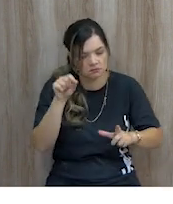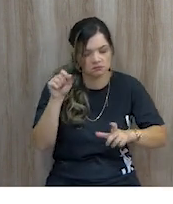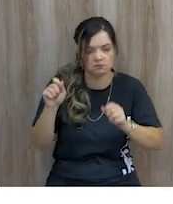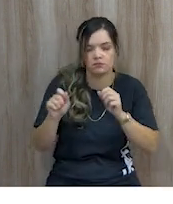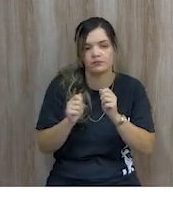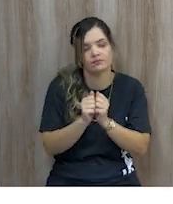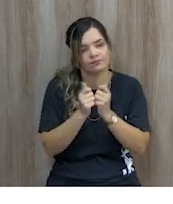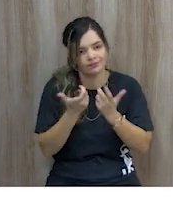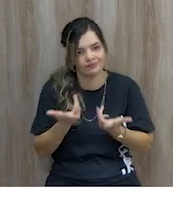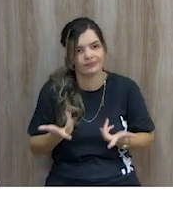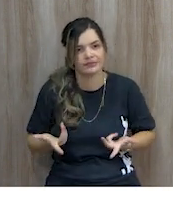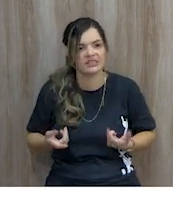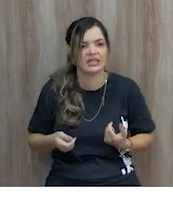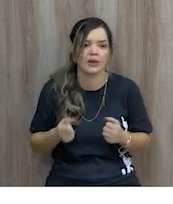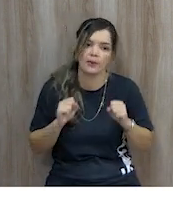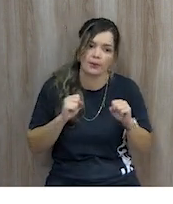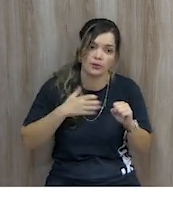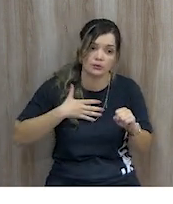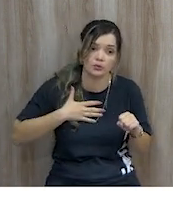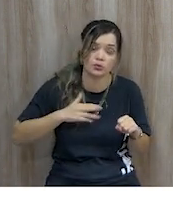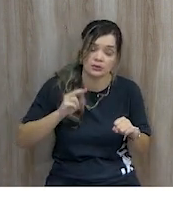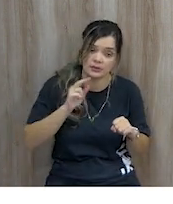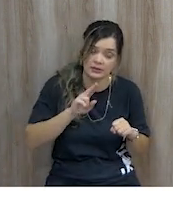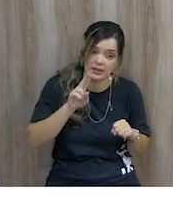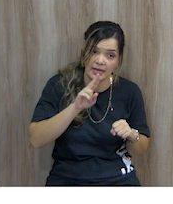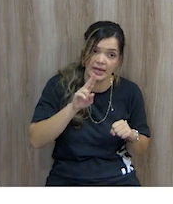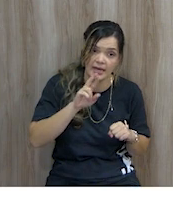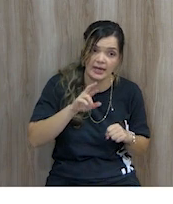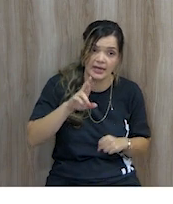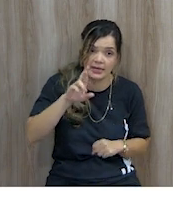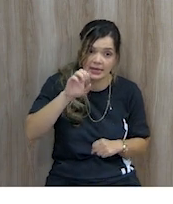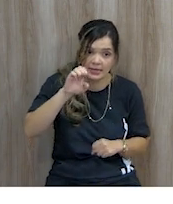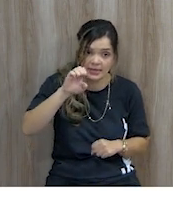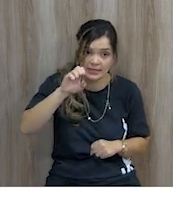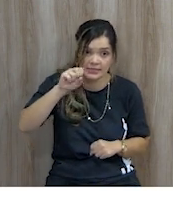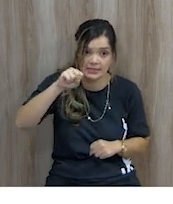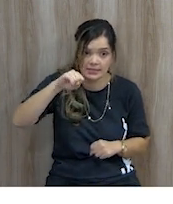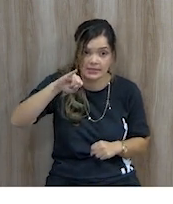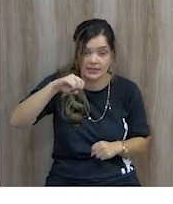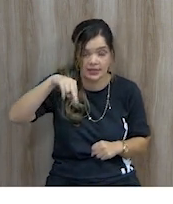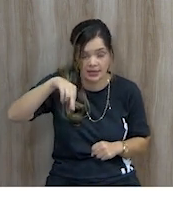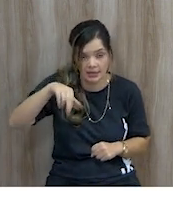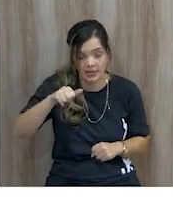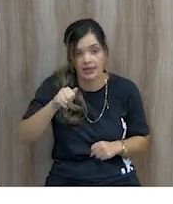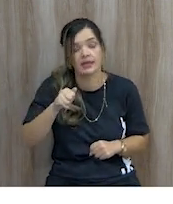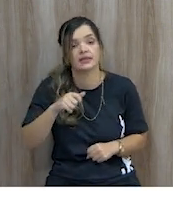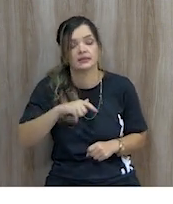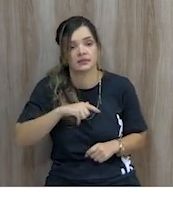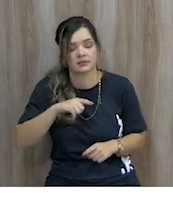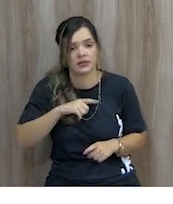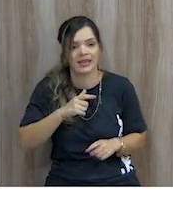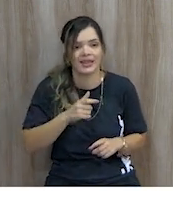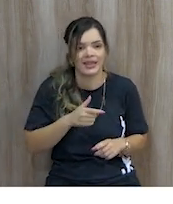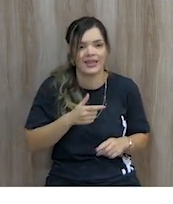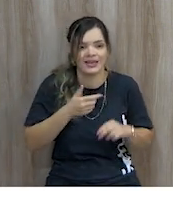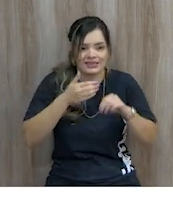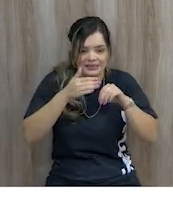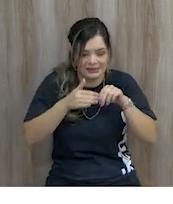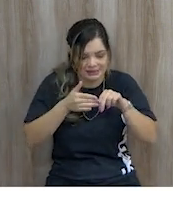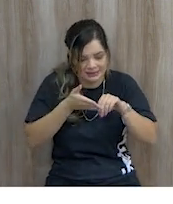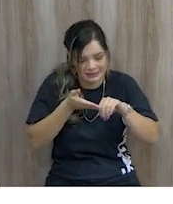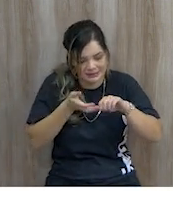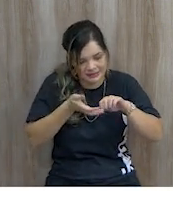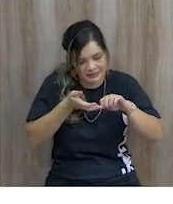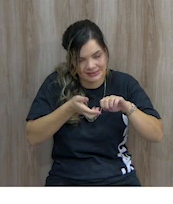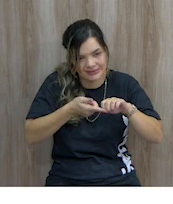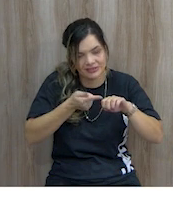utilizar uma restauração em resina composta naquela região onde eu tive perda mineral. Naquela área de raiz, onde